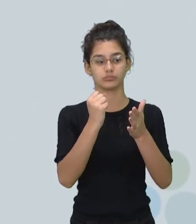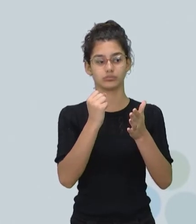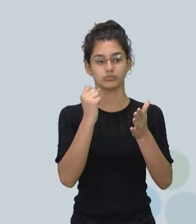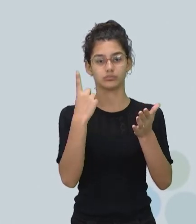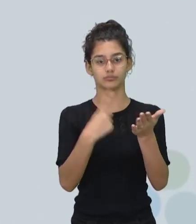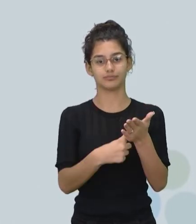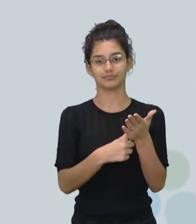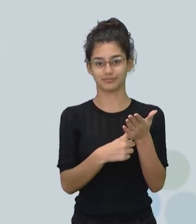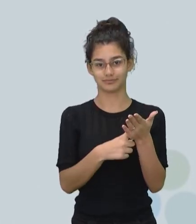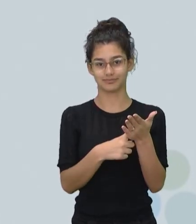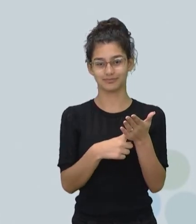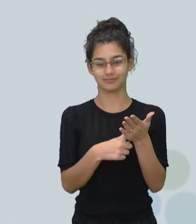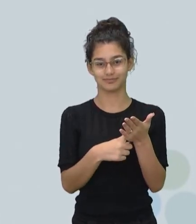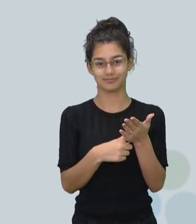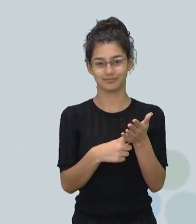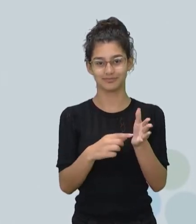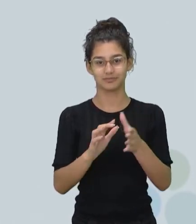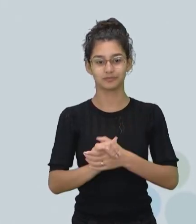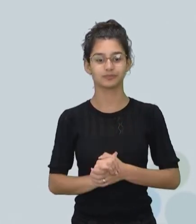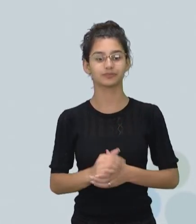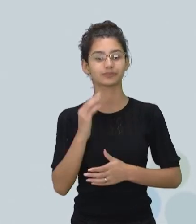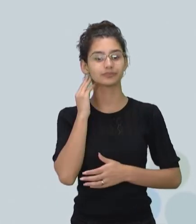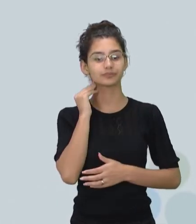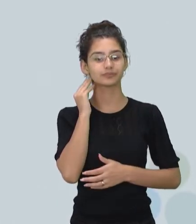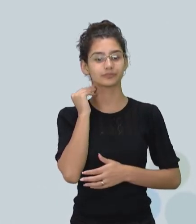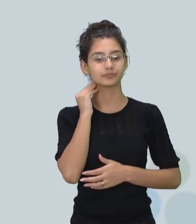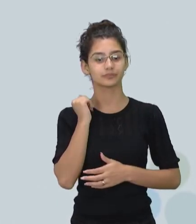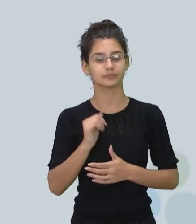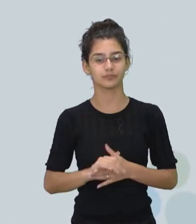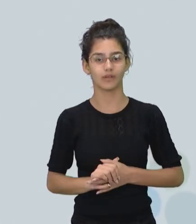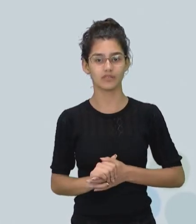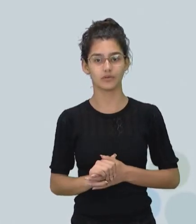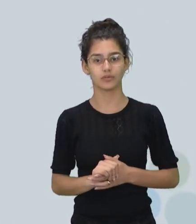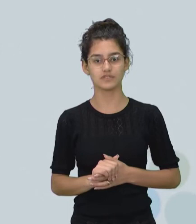esse? Deixa eu só colocar a caneta.